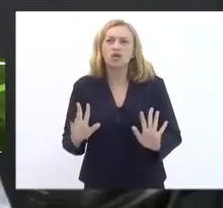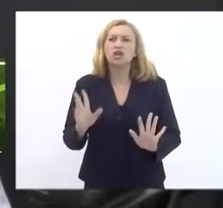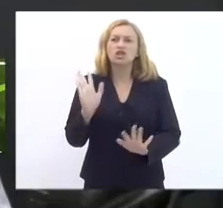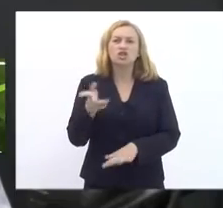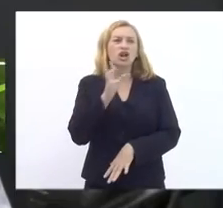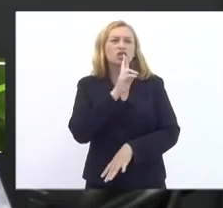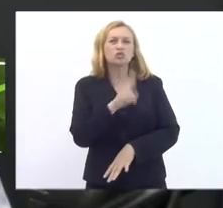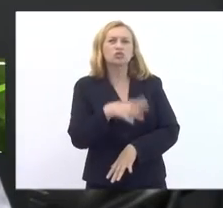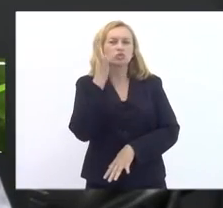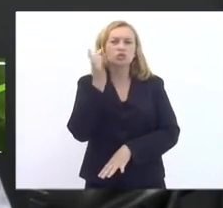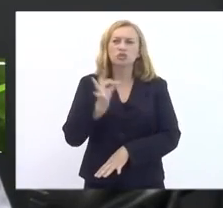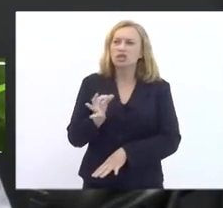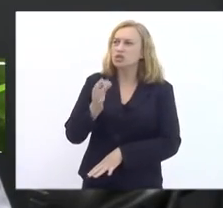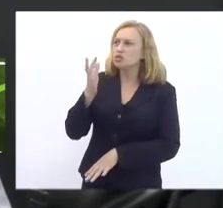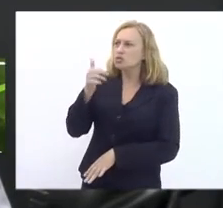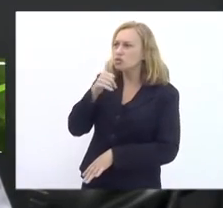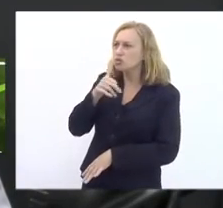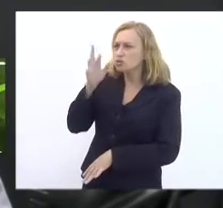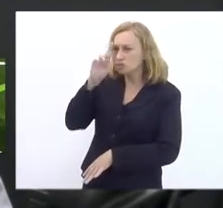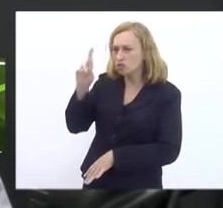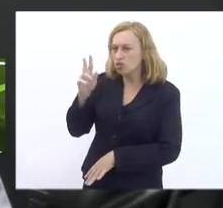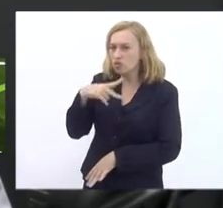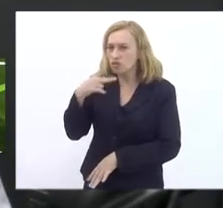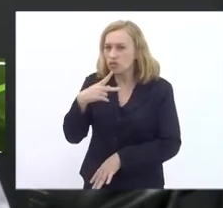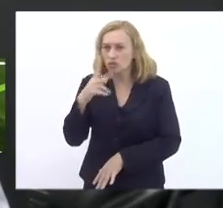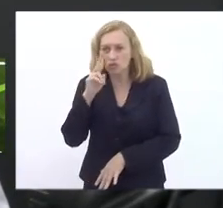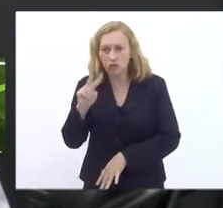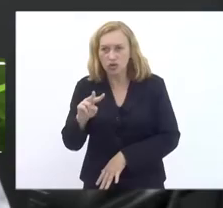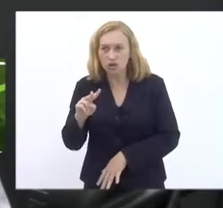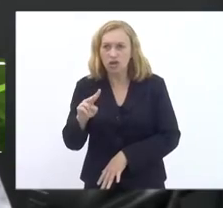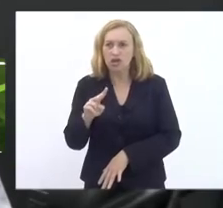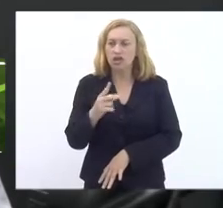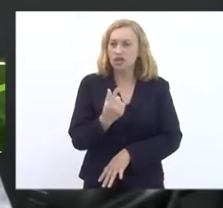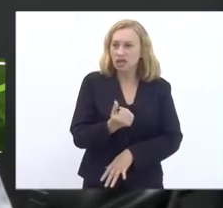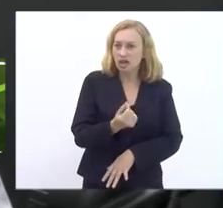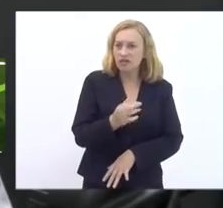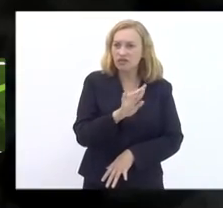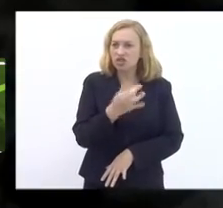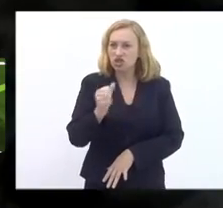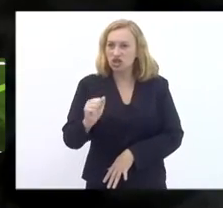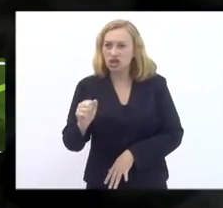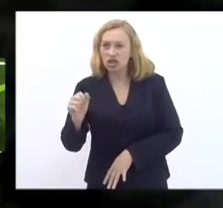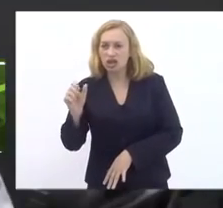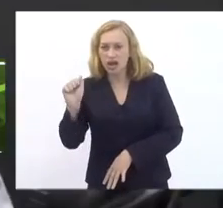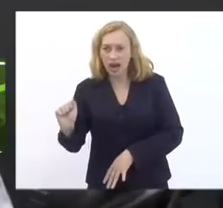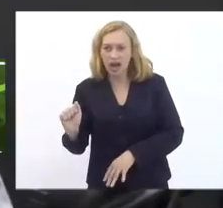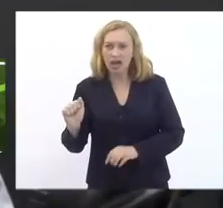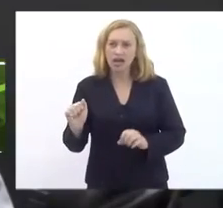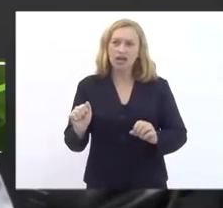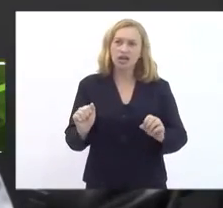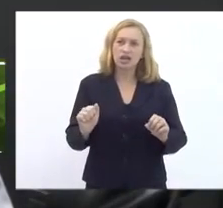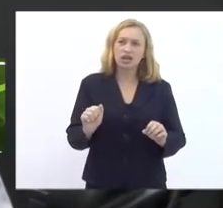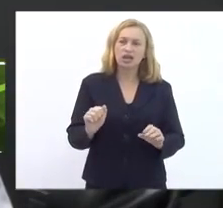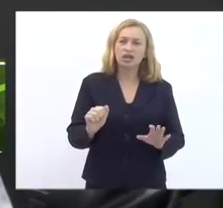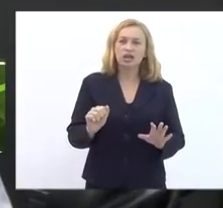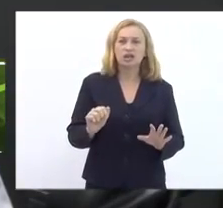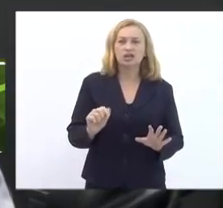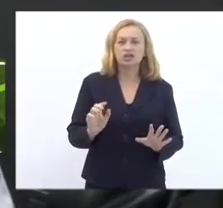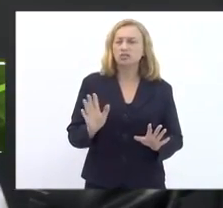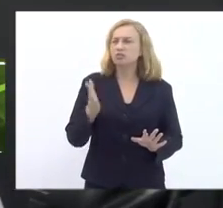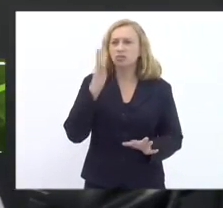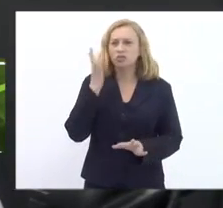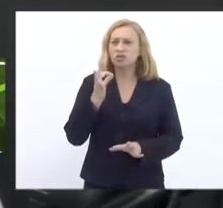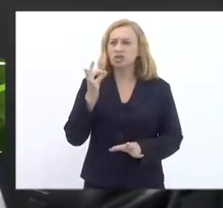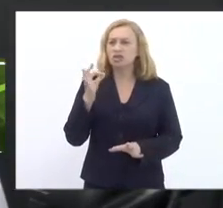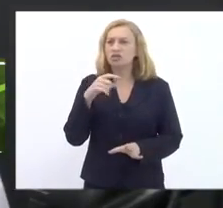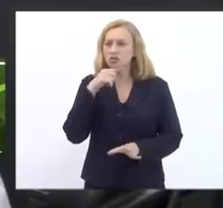não sei se você pegou, doutor Eduardo, que a tarifa cheia é uma coisa, a tarifa social é outra. Isso, mas ela deixou isso claro, eu acho que ela deixou isso claro. Se tem